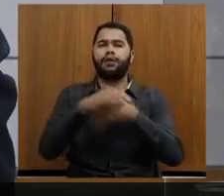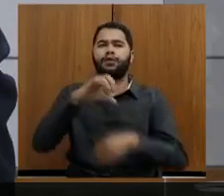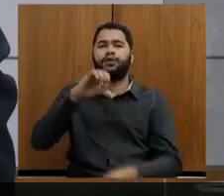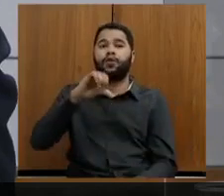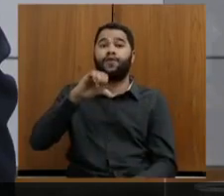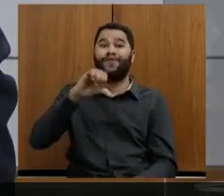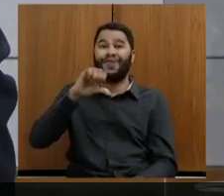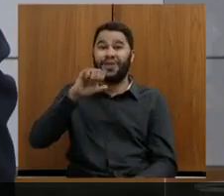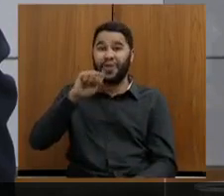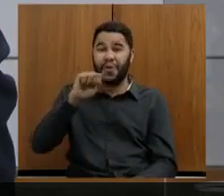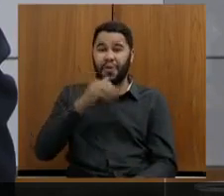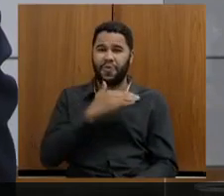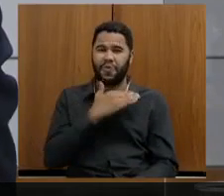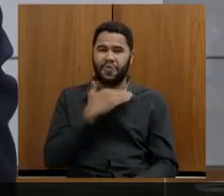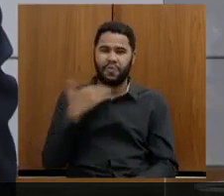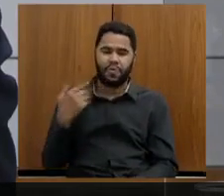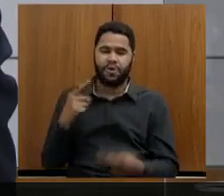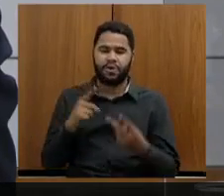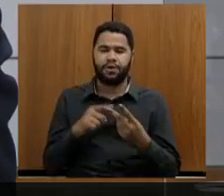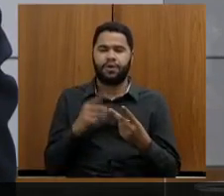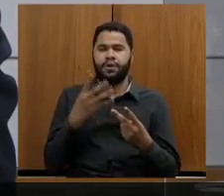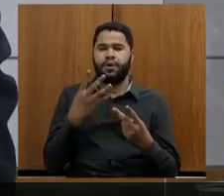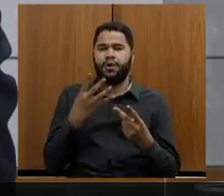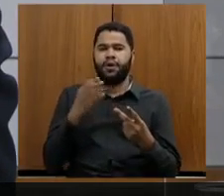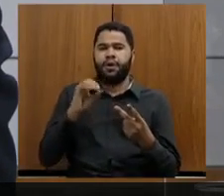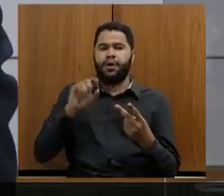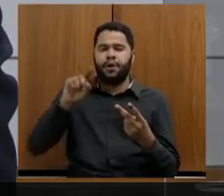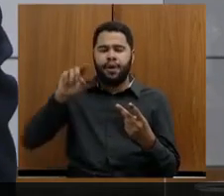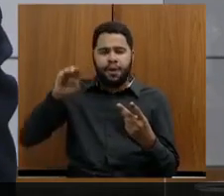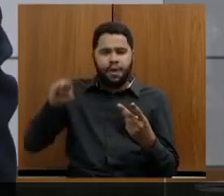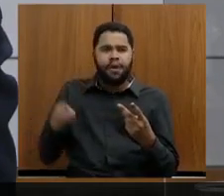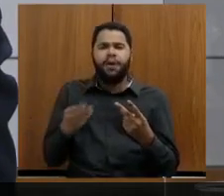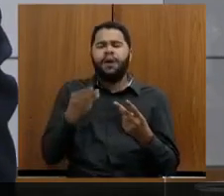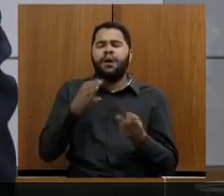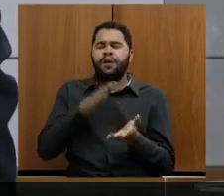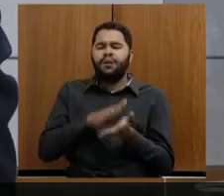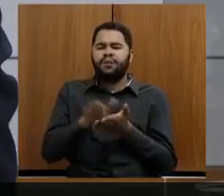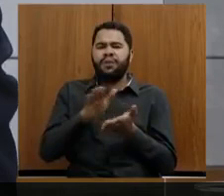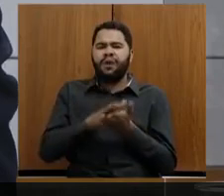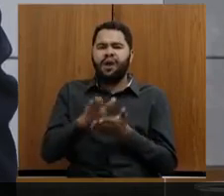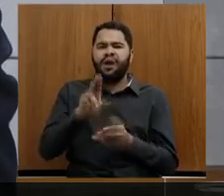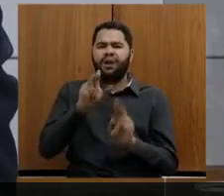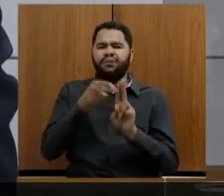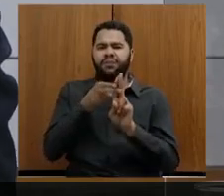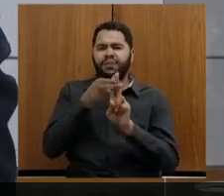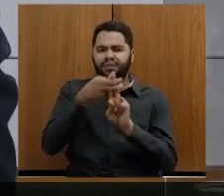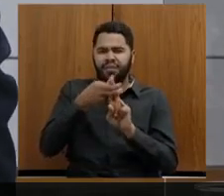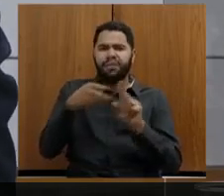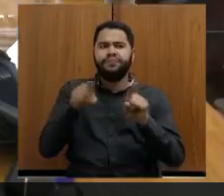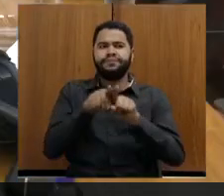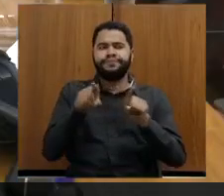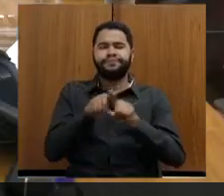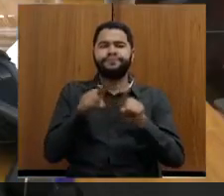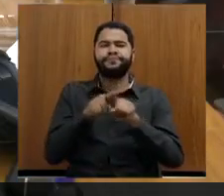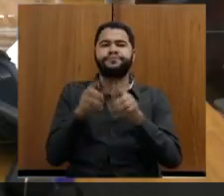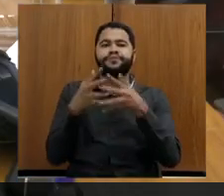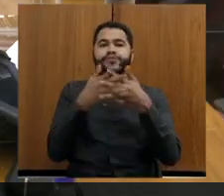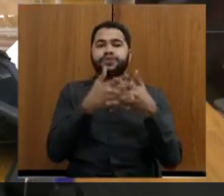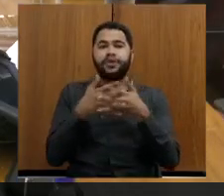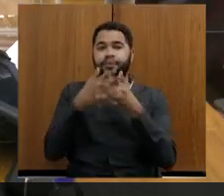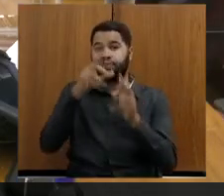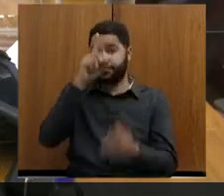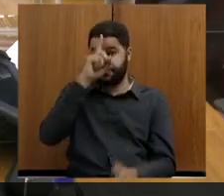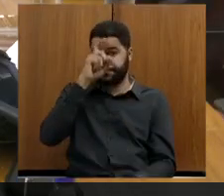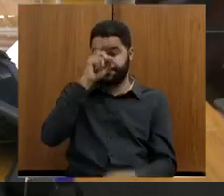98 mortes 40 milhões de gás do Sistema Único de Saúde um caminhoneiro tá internado Aí no hospital